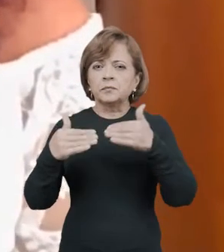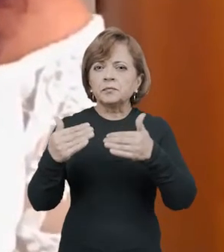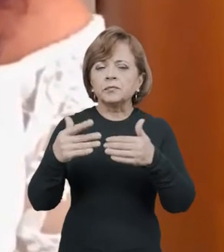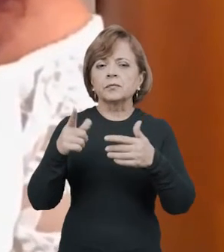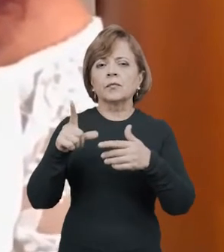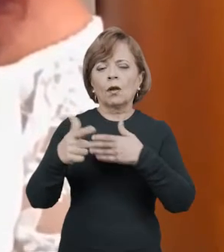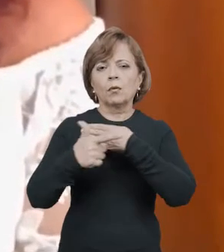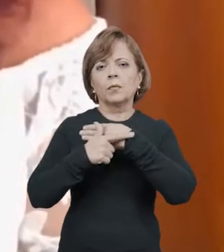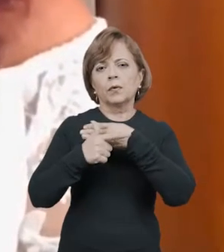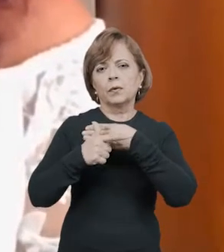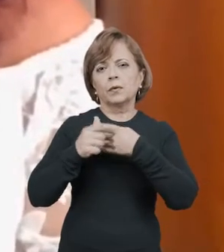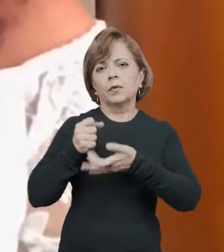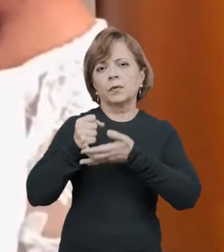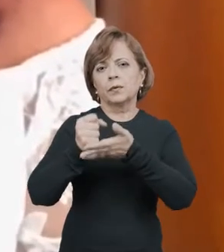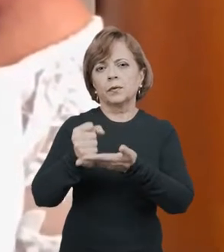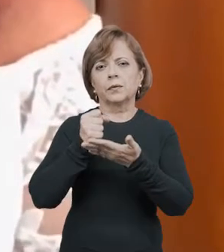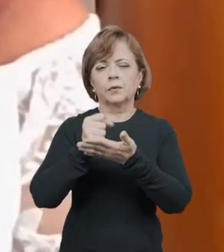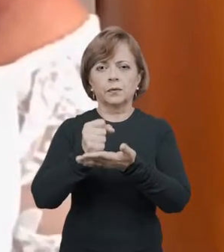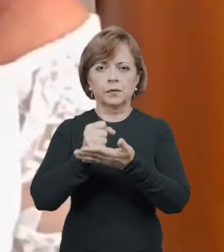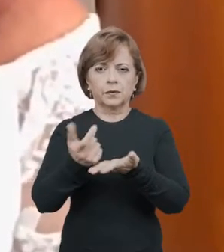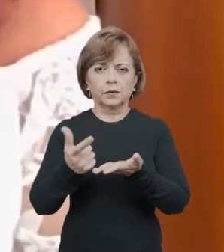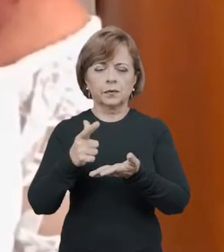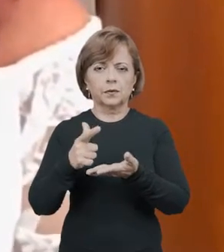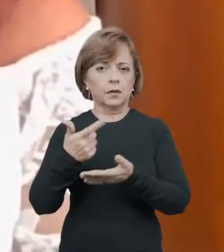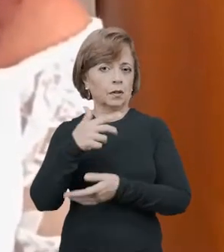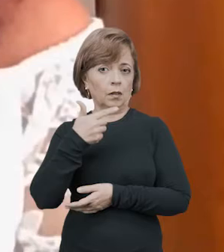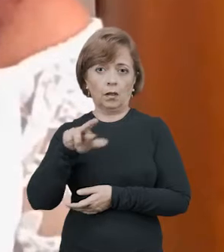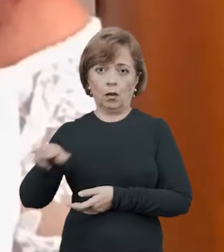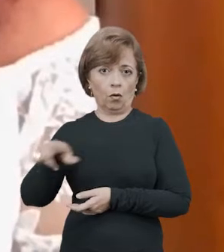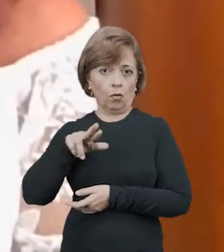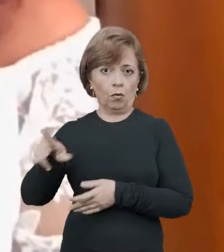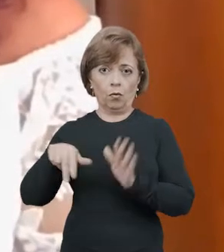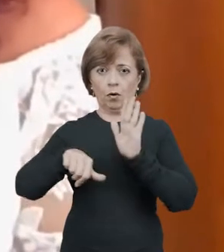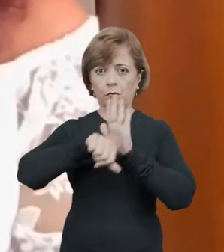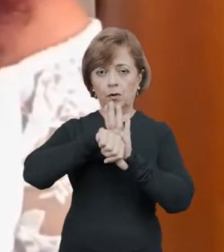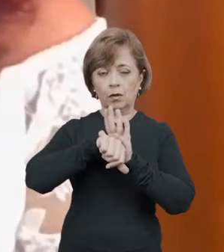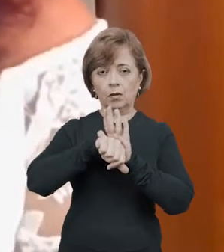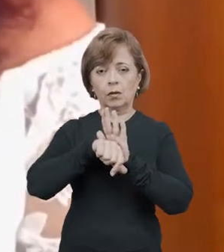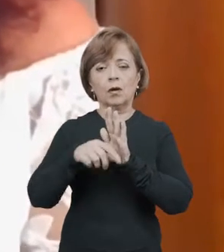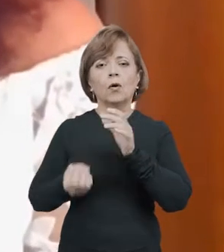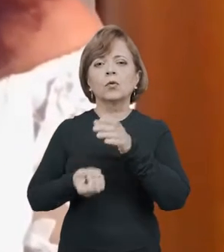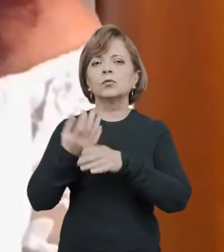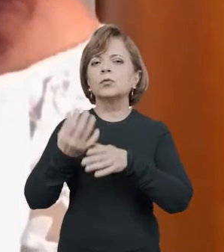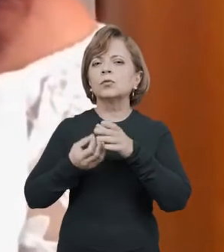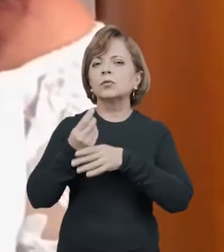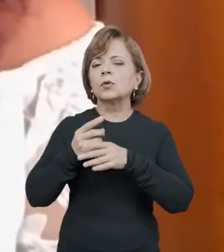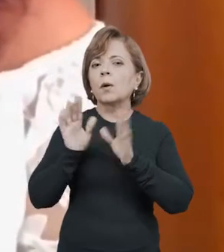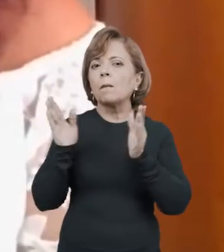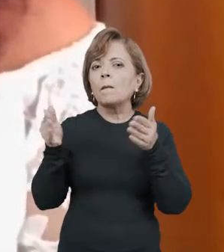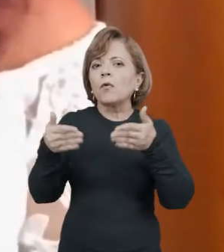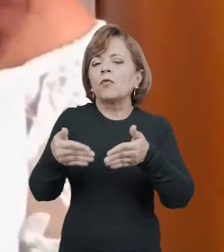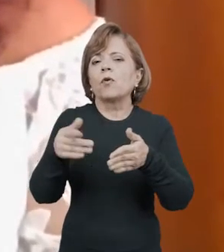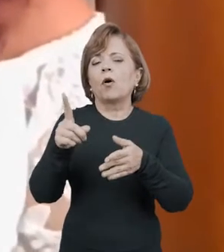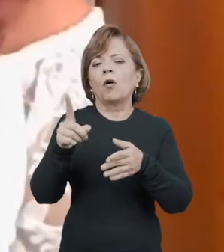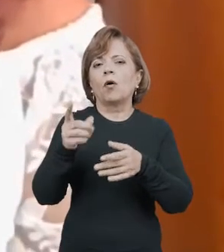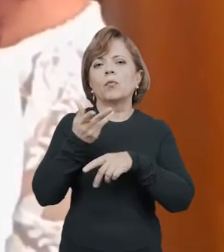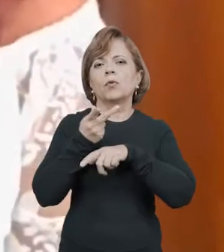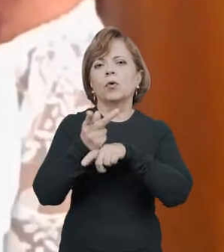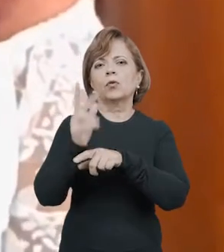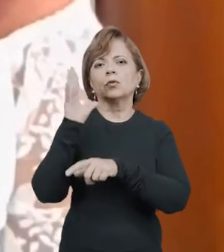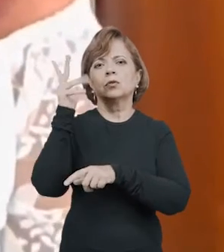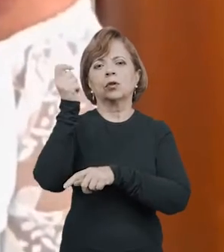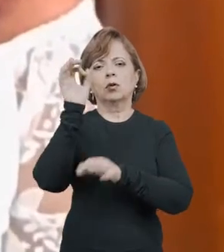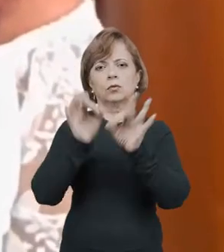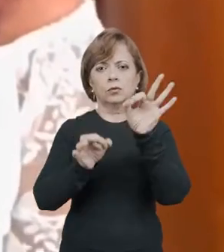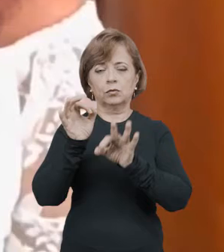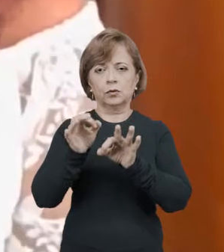encarregada de prestar esse apoio nos feitos de natureza não penal, de atribuição originária, exclusiva do Procurador-Geral de Justiça.